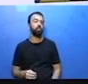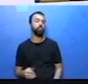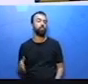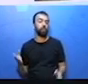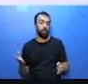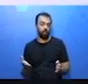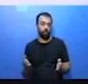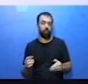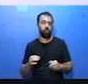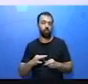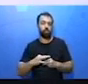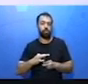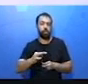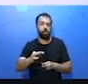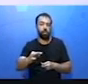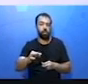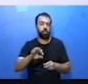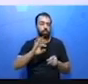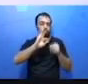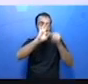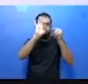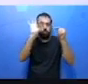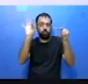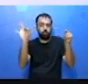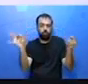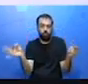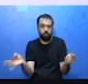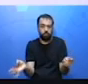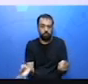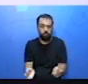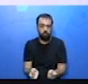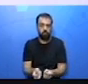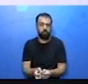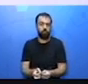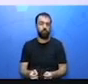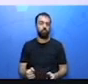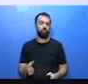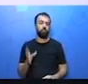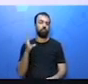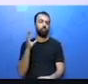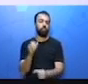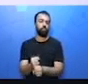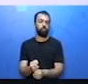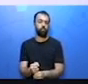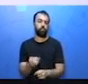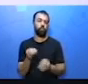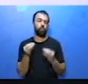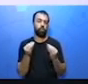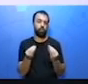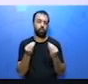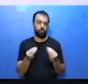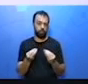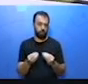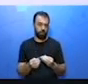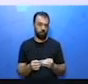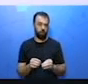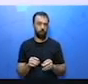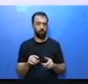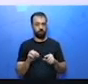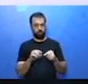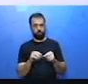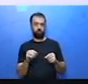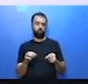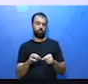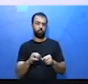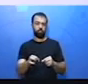Agora o comprimento, né? É aqui em volta. O comprimento eu posso calcular de 2 jeitos. Ou com uma fita métrica, algum